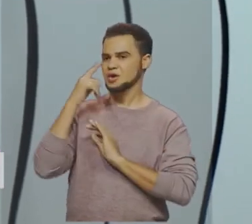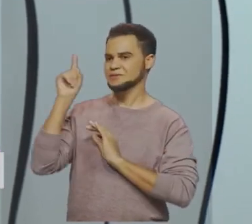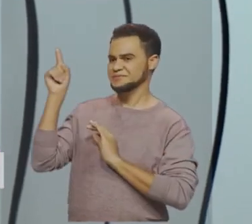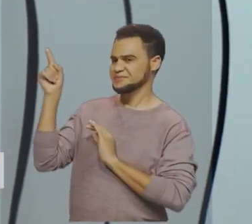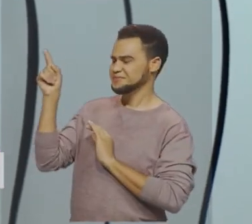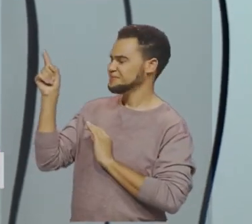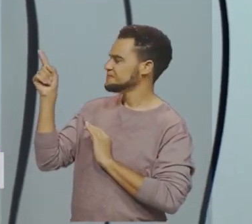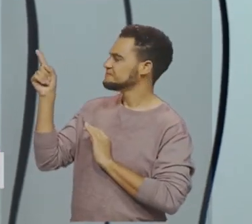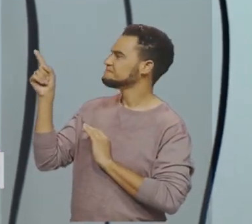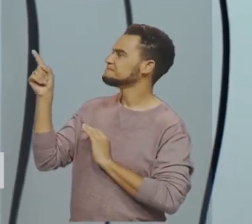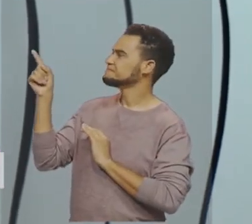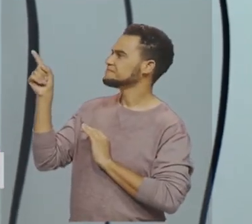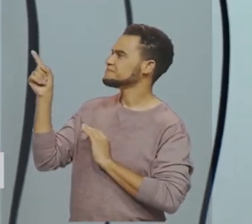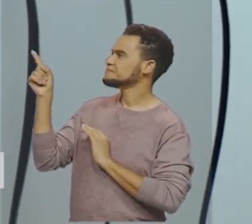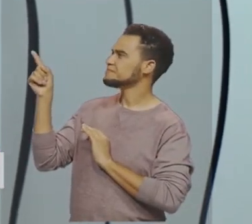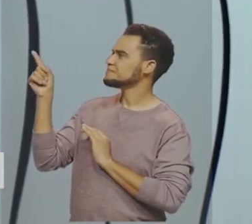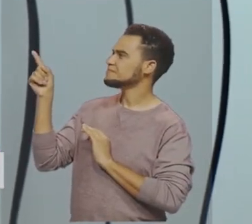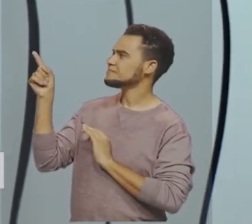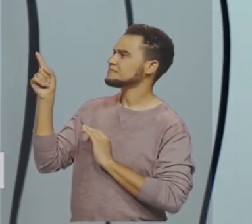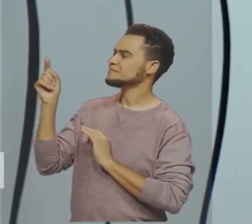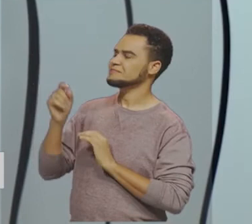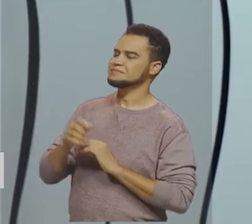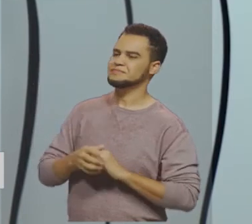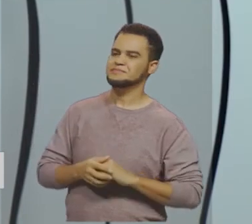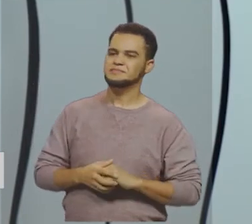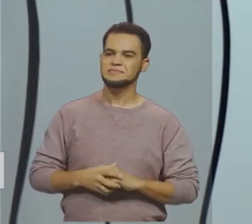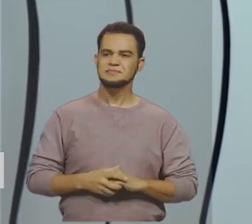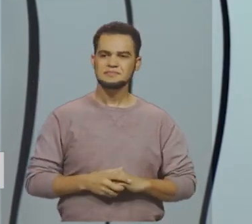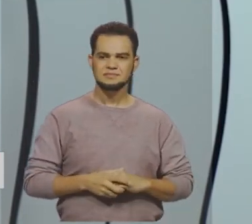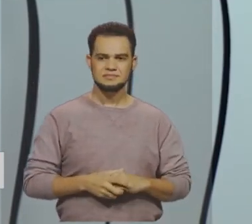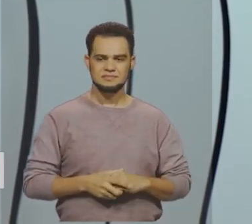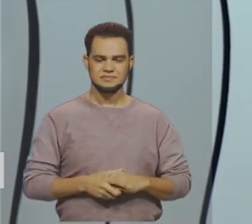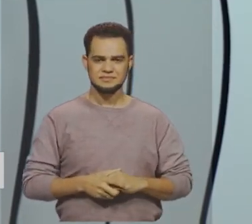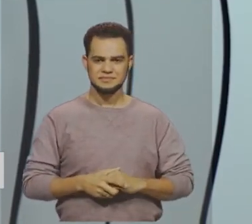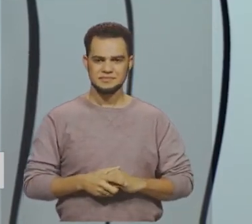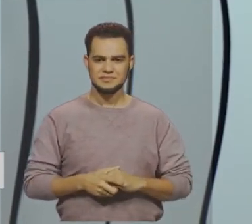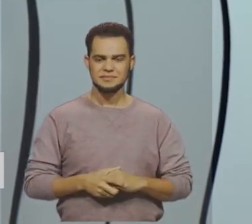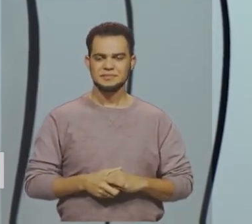fatorial, n menos p fatorial, tá?